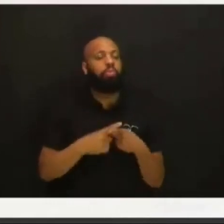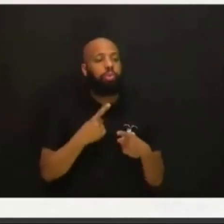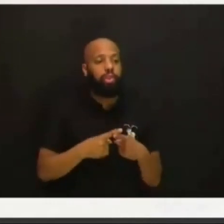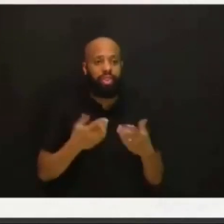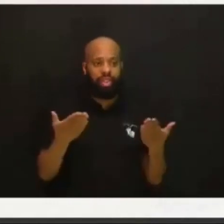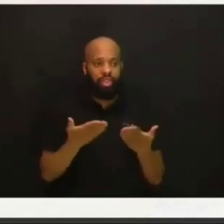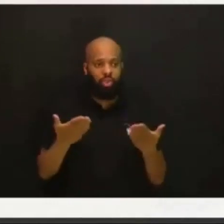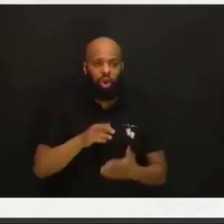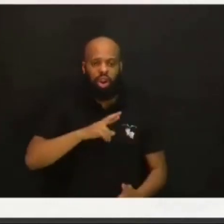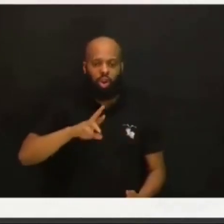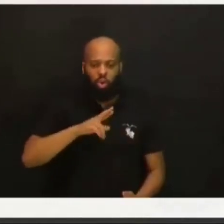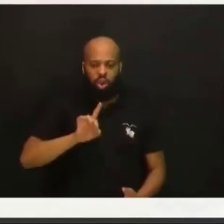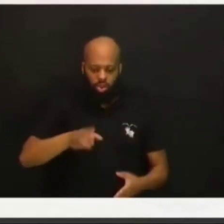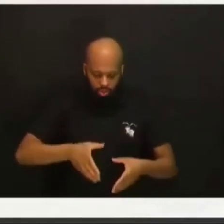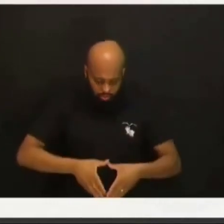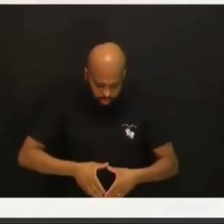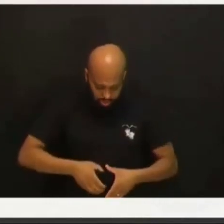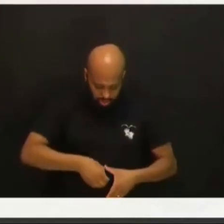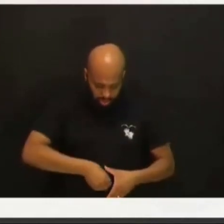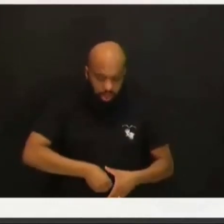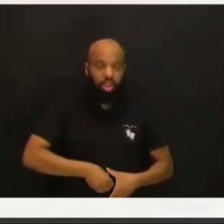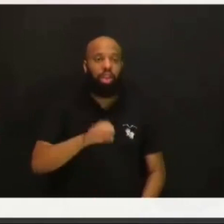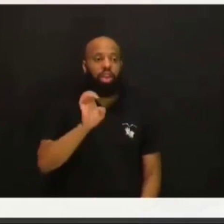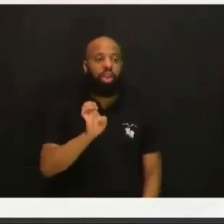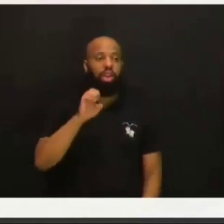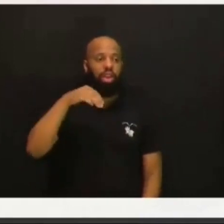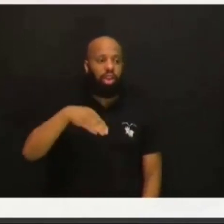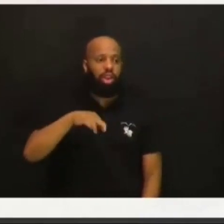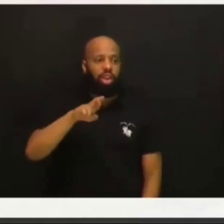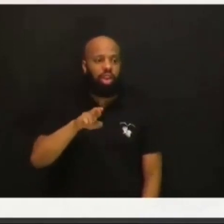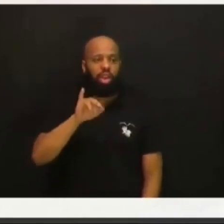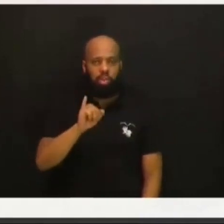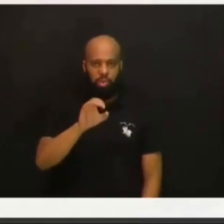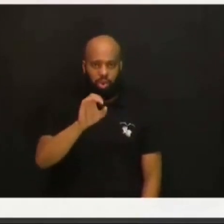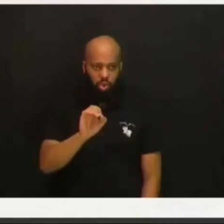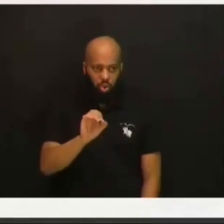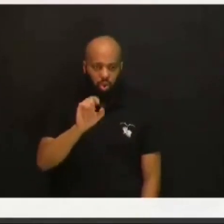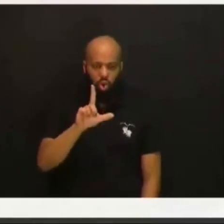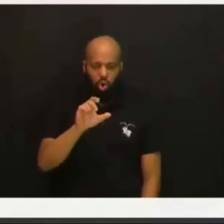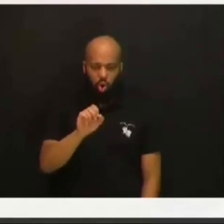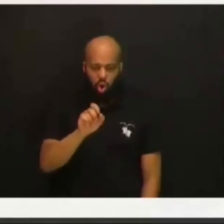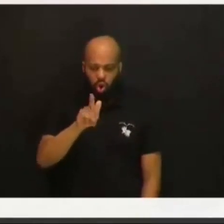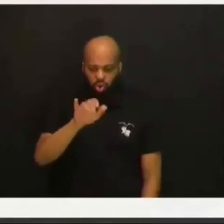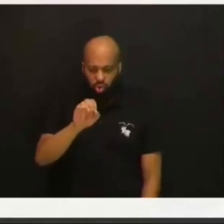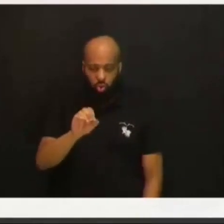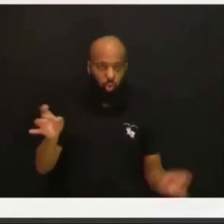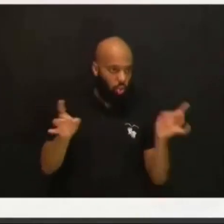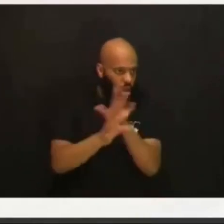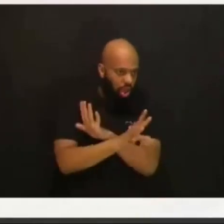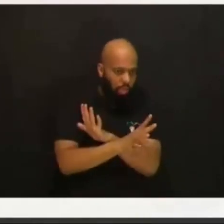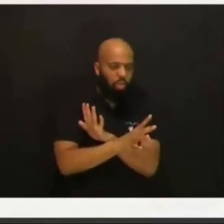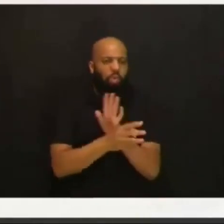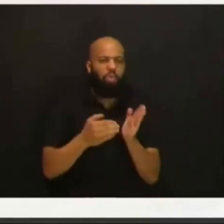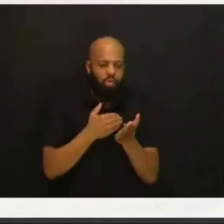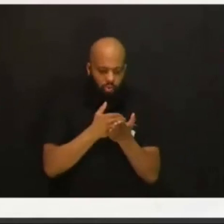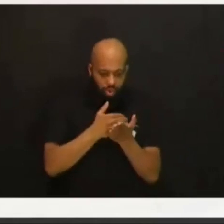ser um embrião. Terminou a sua fase embriológica, então formação inicial. Agora